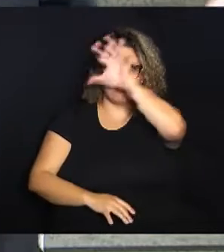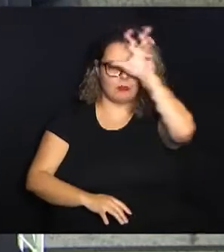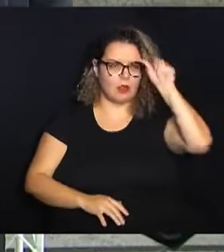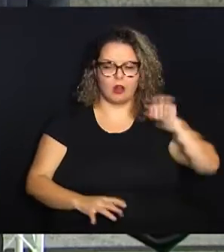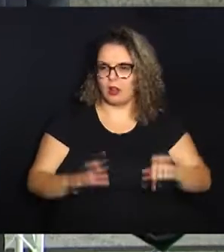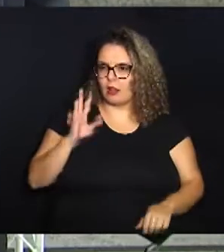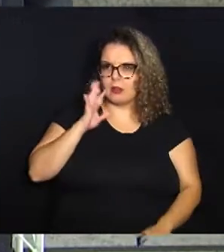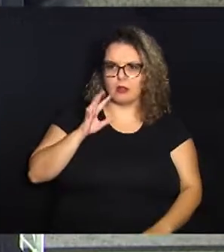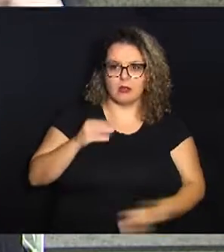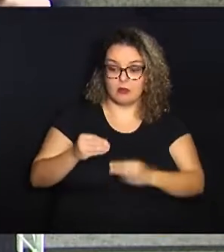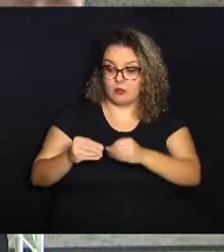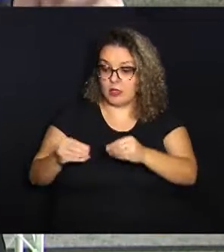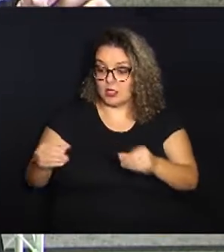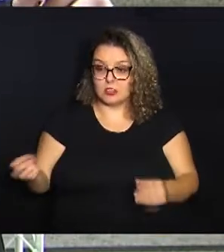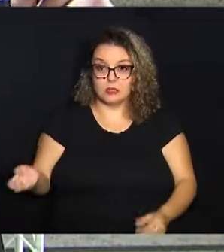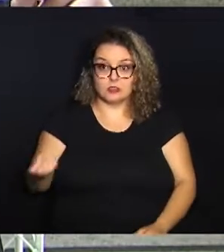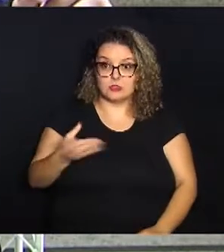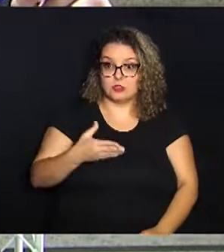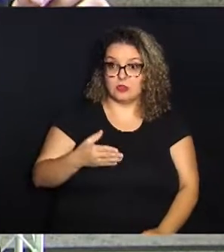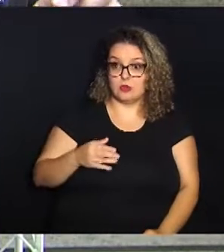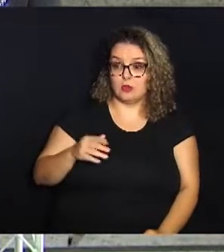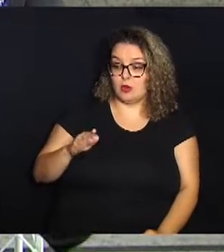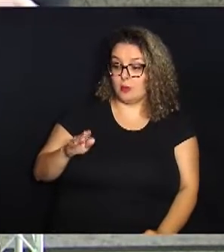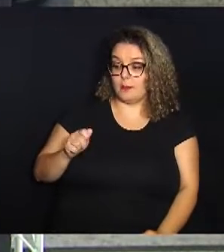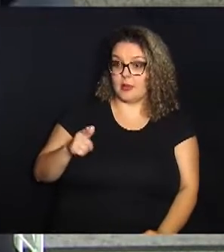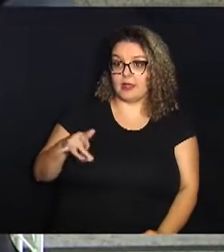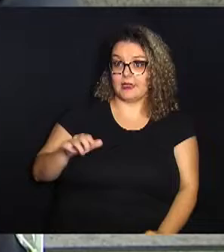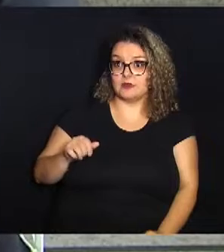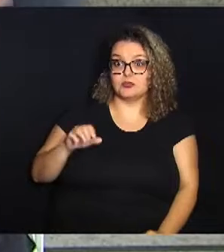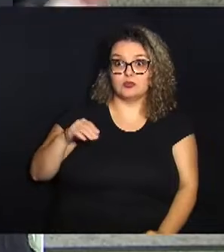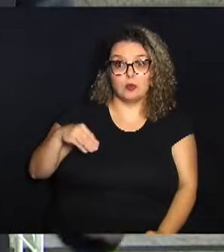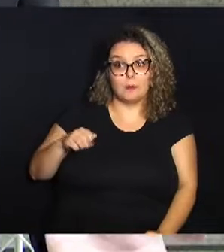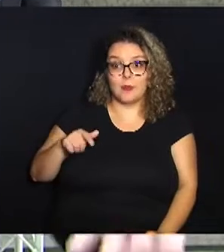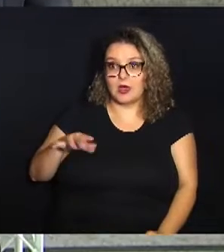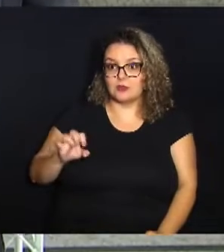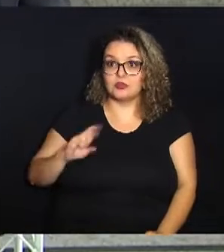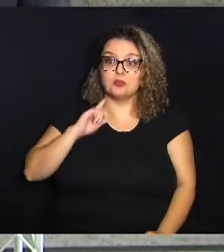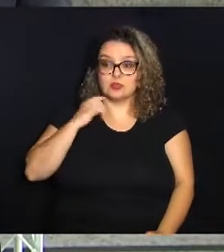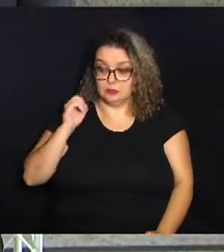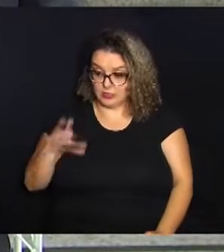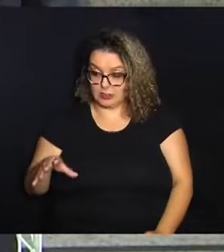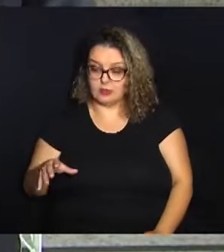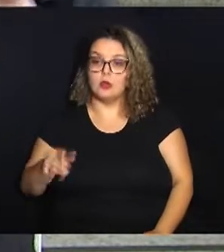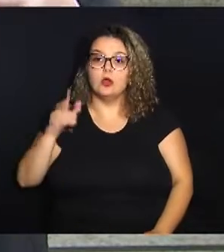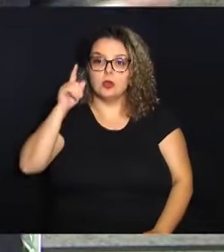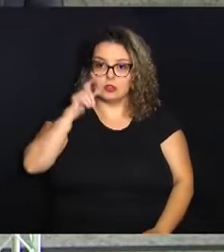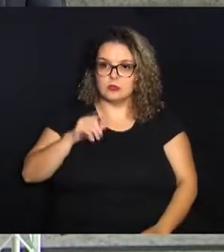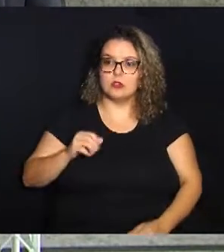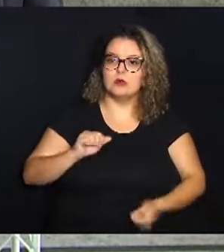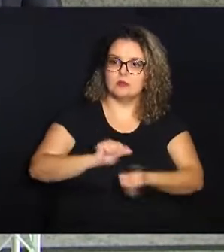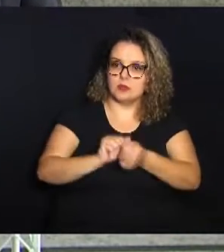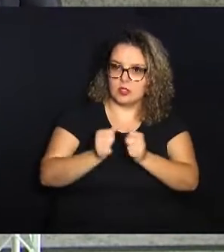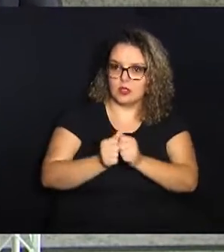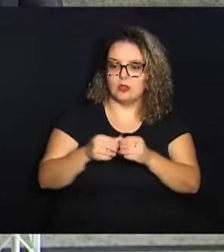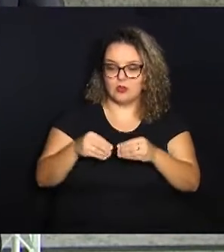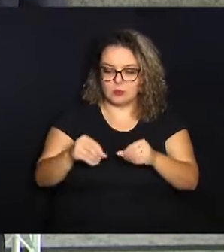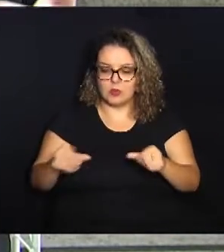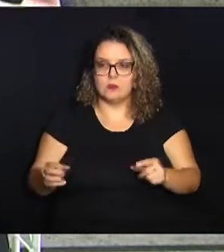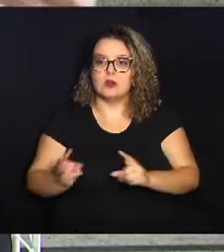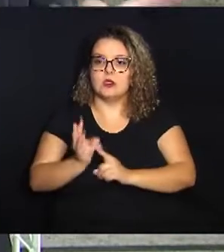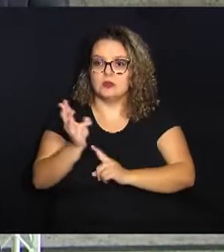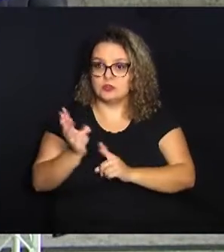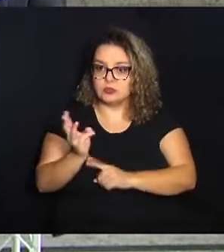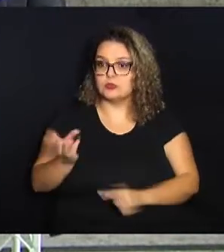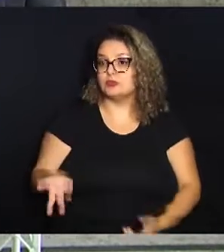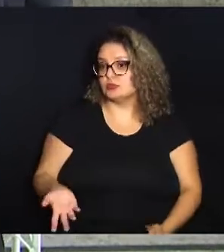tem farinhas novas através do bagaço de malte, que geralmente vai para o lixo, a gente consegue reaproveitar e trazer uma farinha nutritiva.